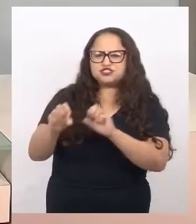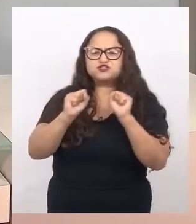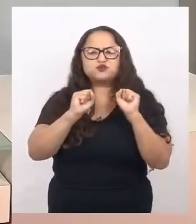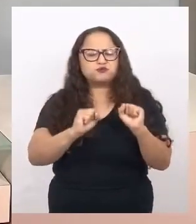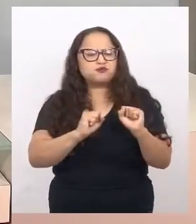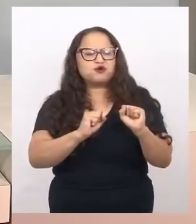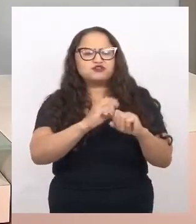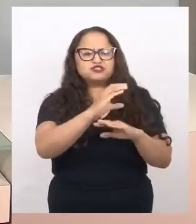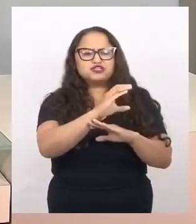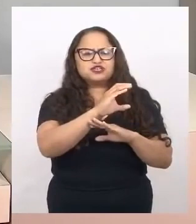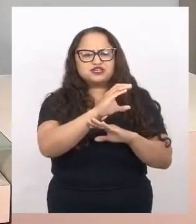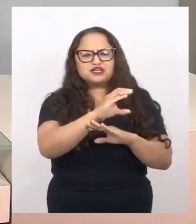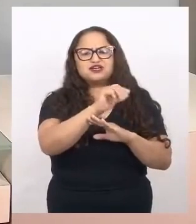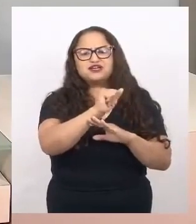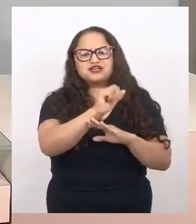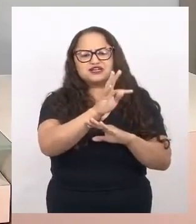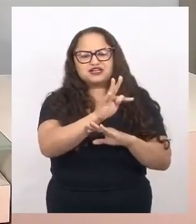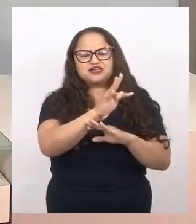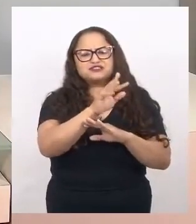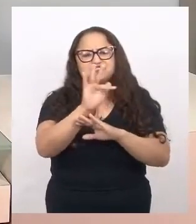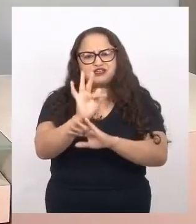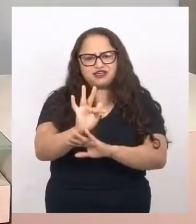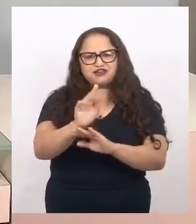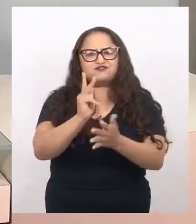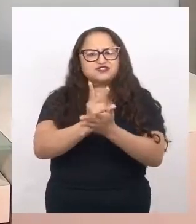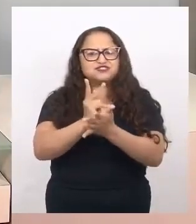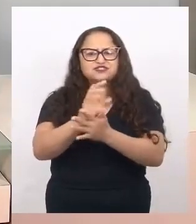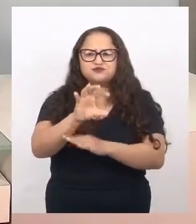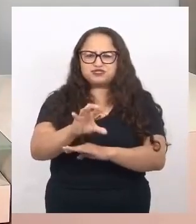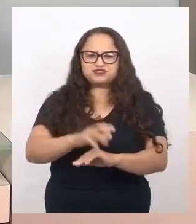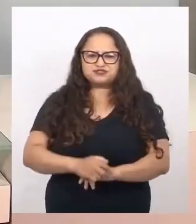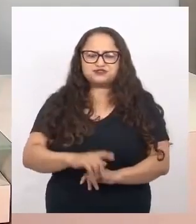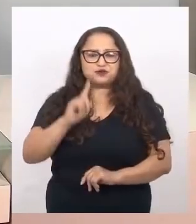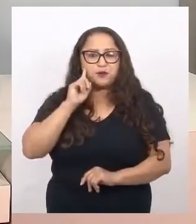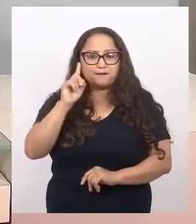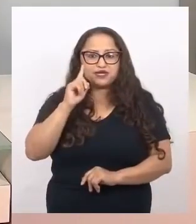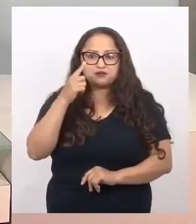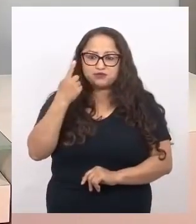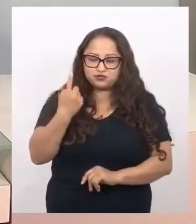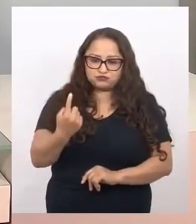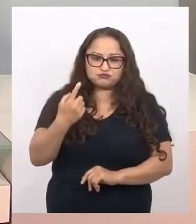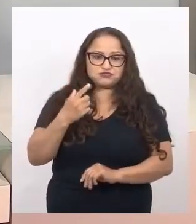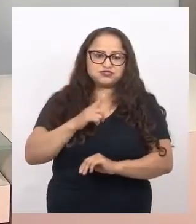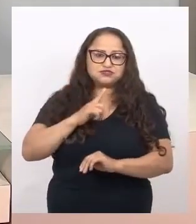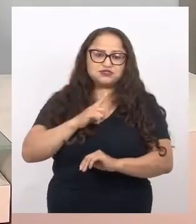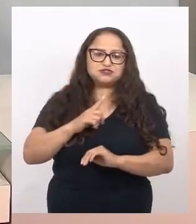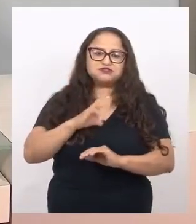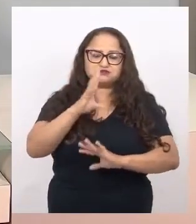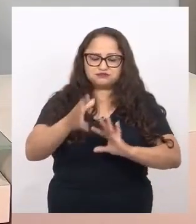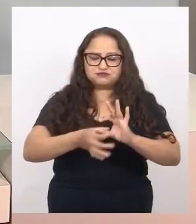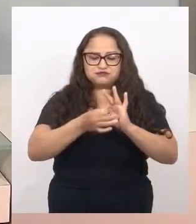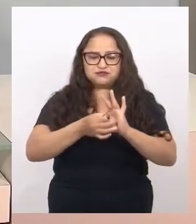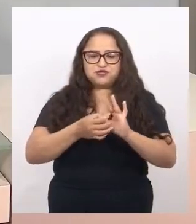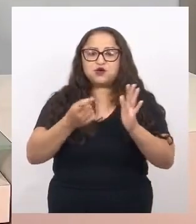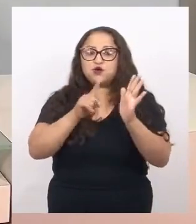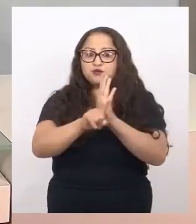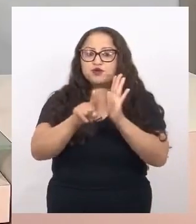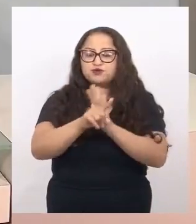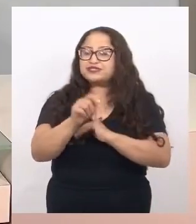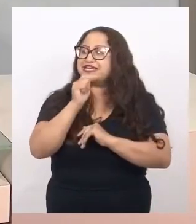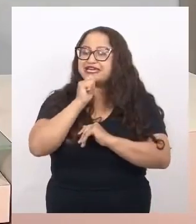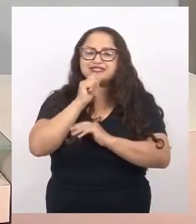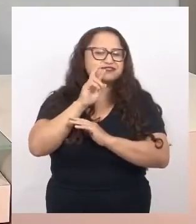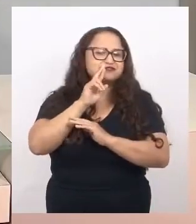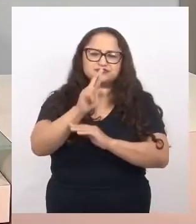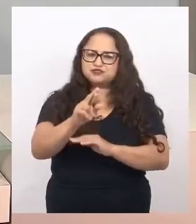categoria F, sempre vai ser esse o ciclo. Então, primeiro dia de atribuição, segundo dia de associação. Uma pergunta que a gente não respondeu,